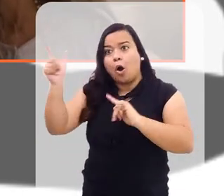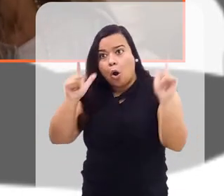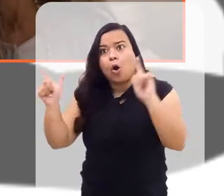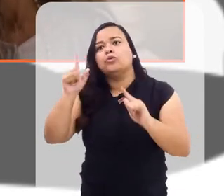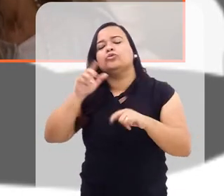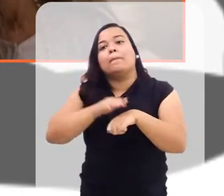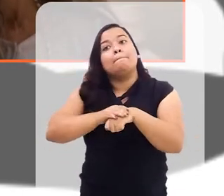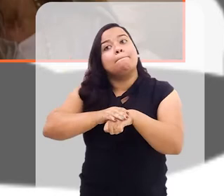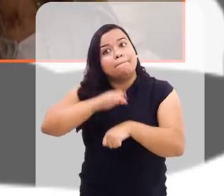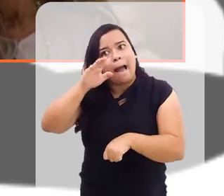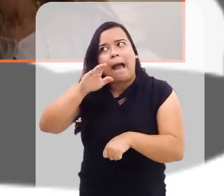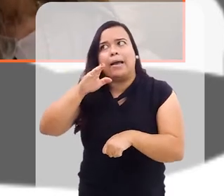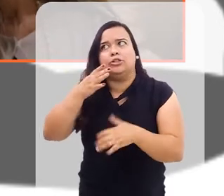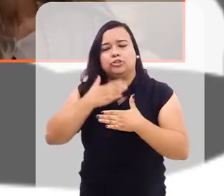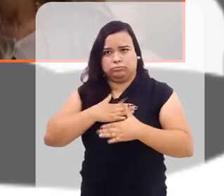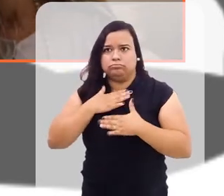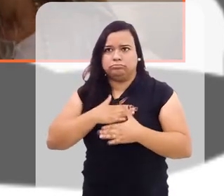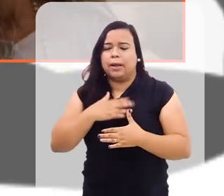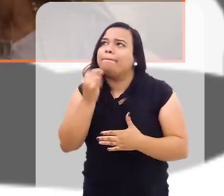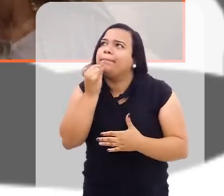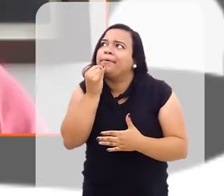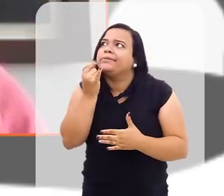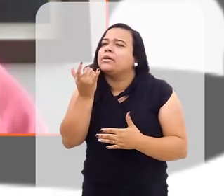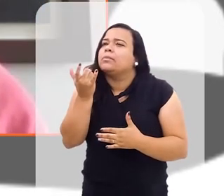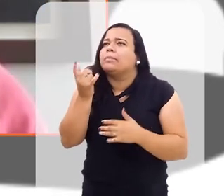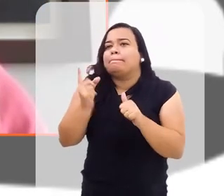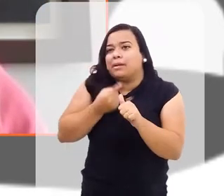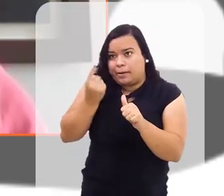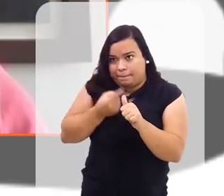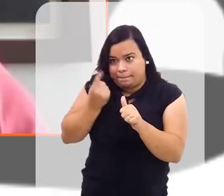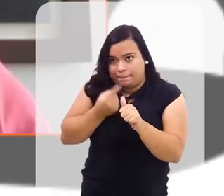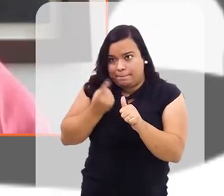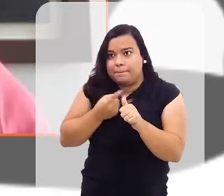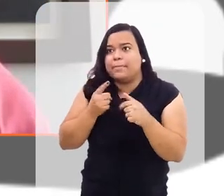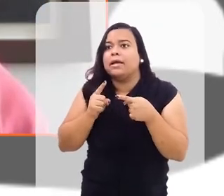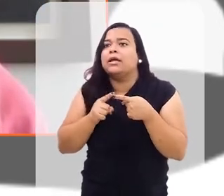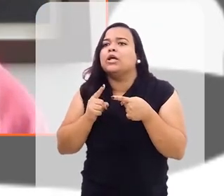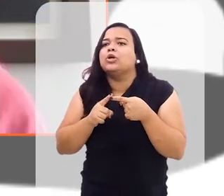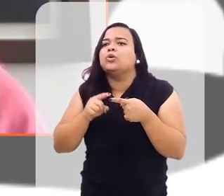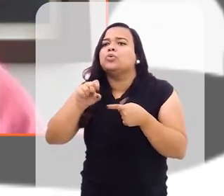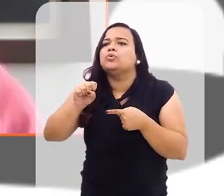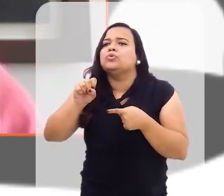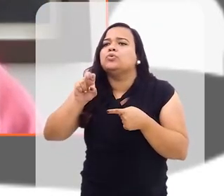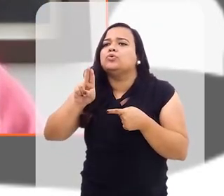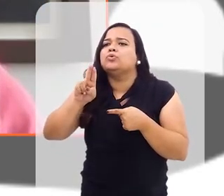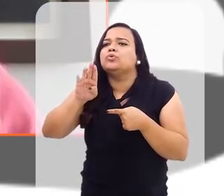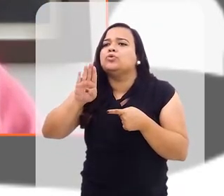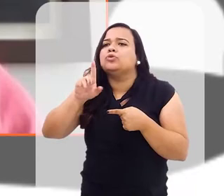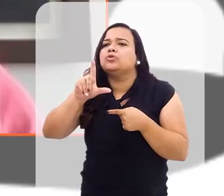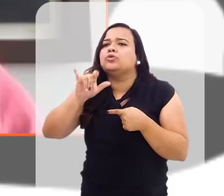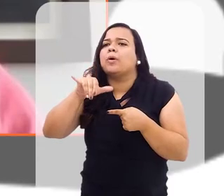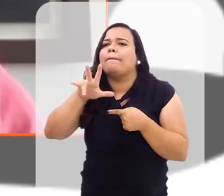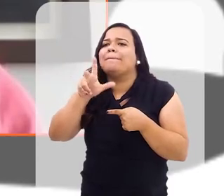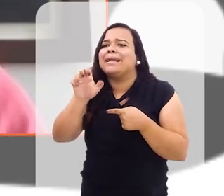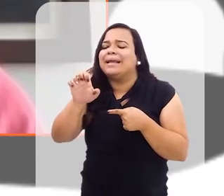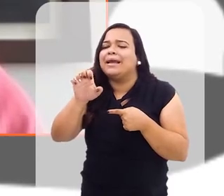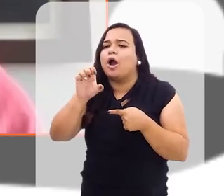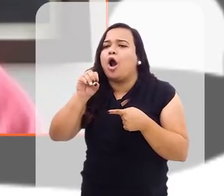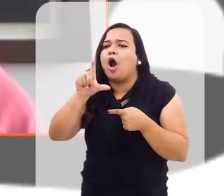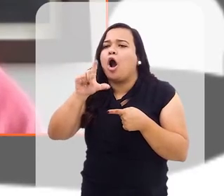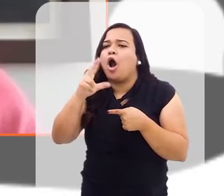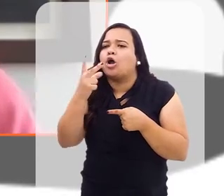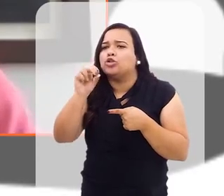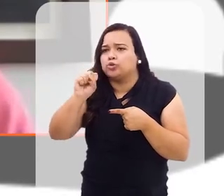pouco mais pé no chão. É, o primeiro livro se chama Súplica em Olhos Mortos, ele é ambientado no interior